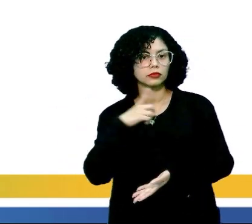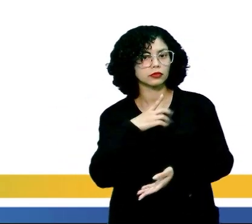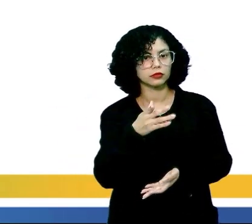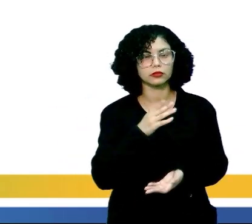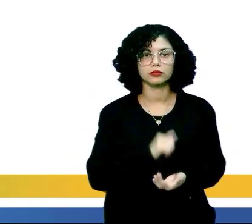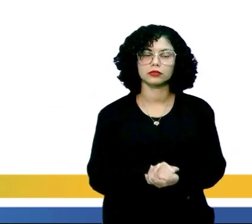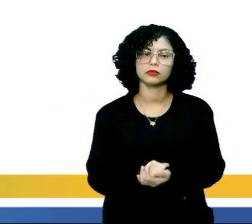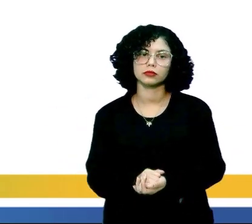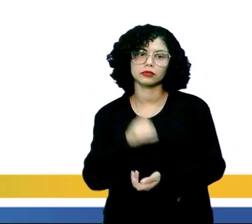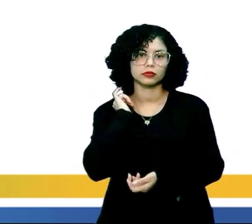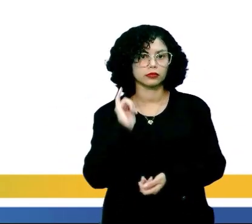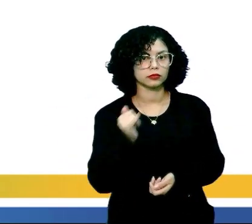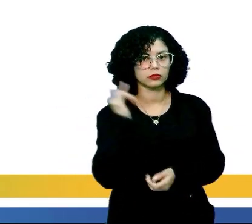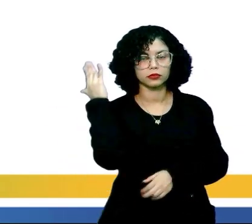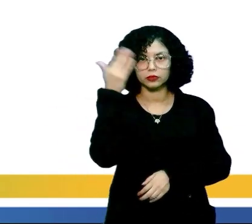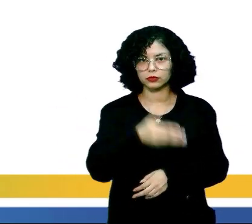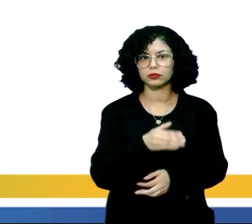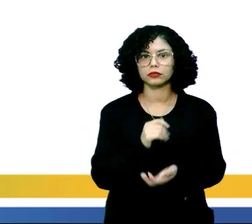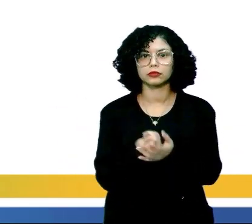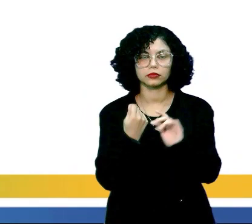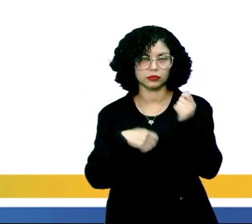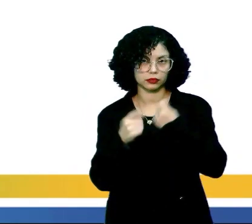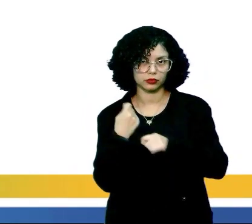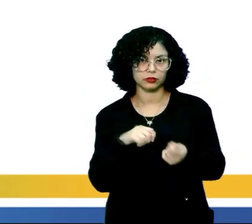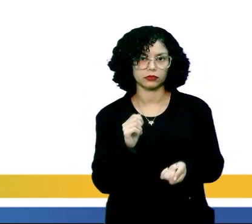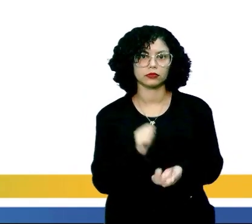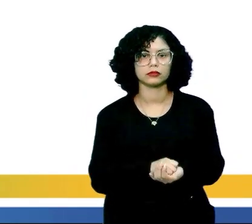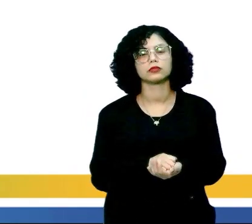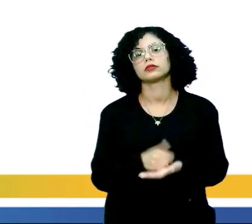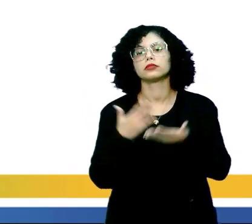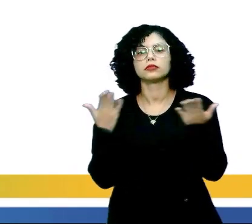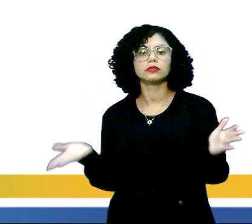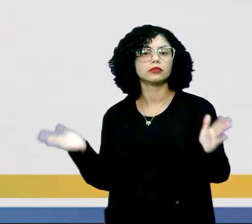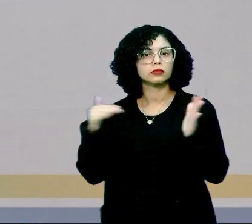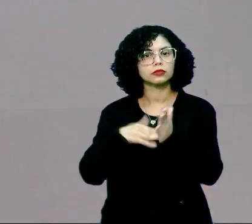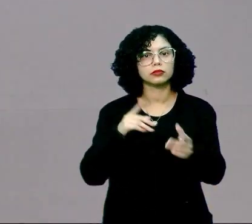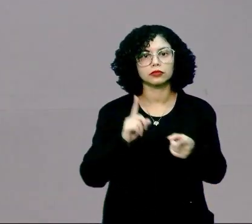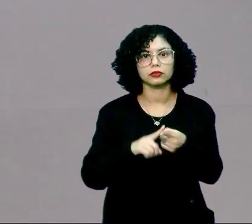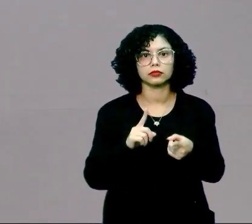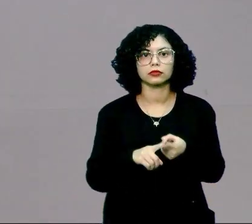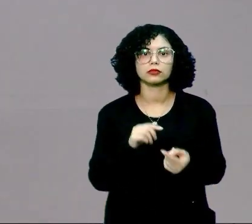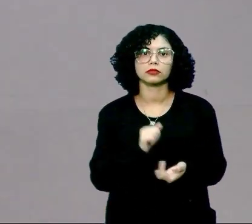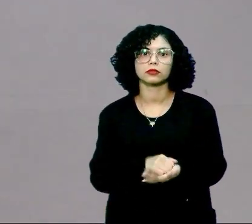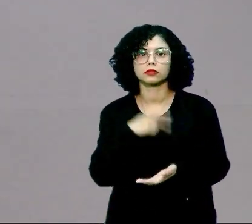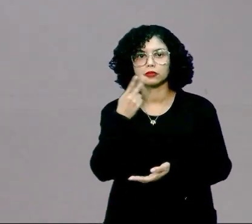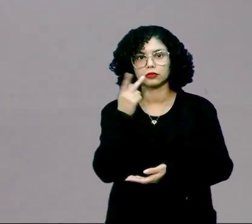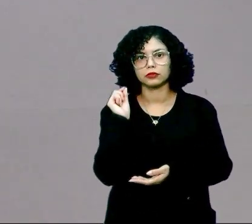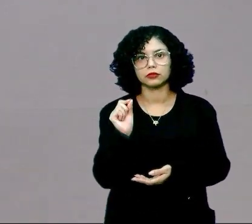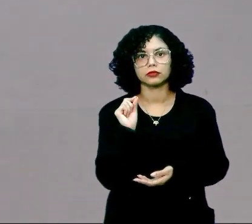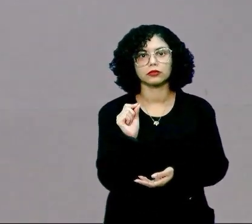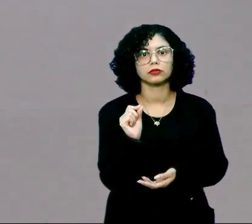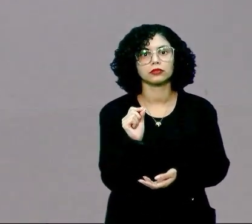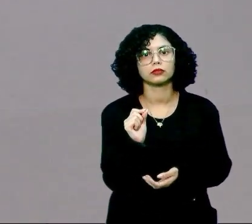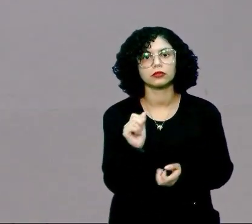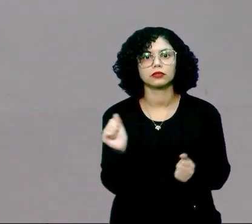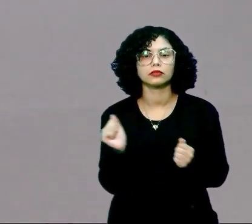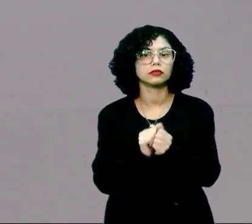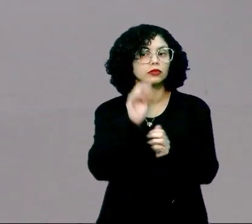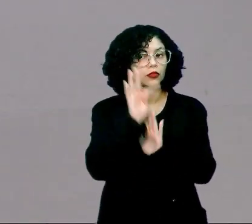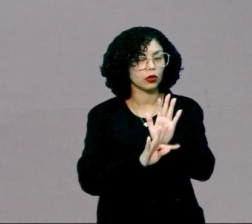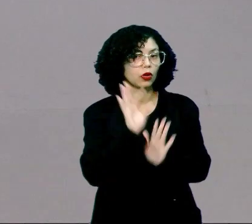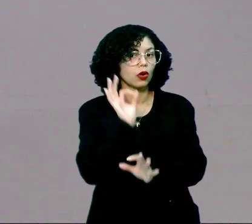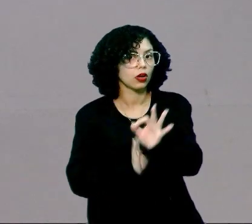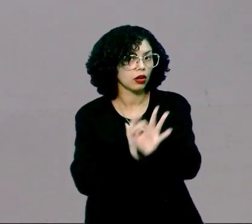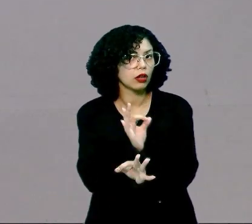aí uma narrativa direta e econômica, até porque, pessoal, a gente está falando aqui de um texto